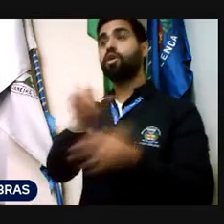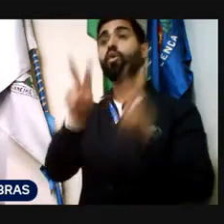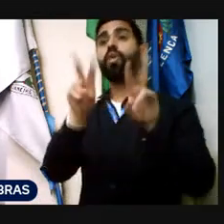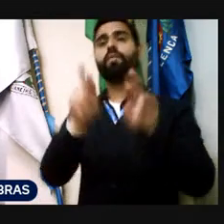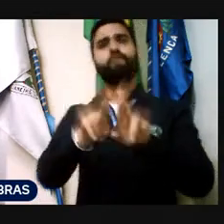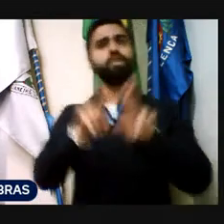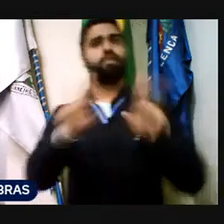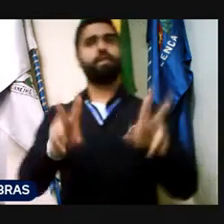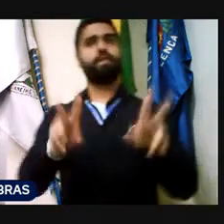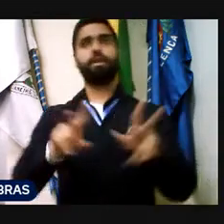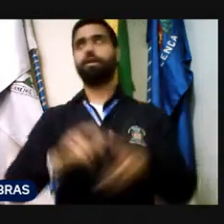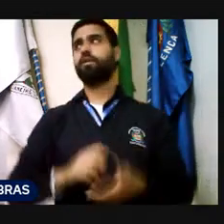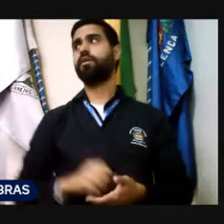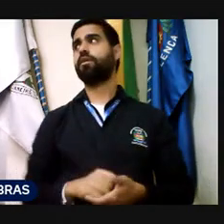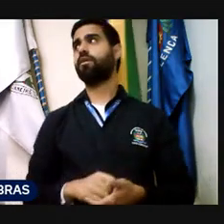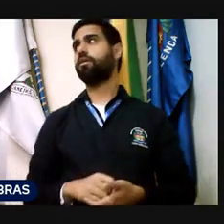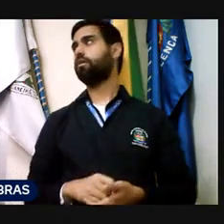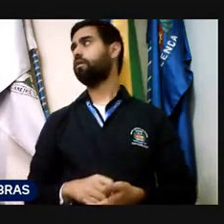diferente,